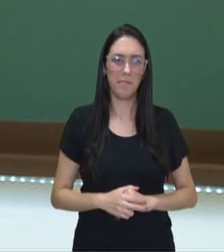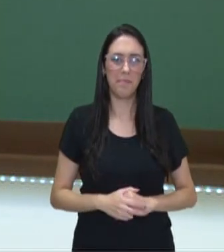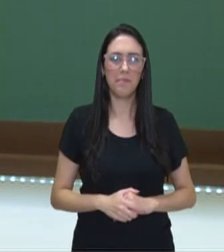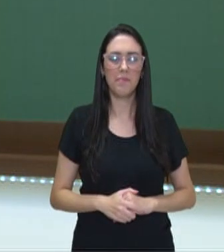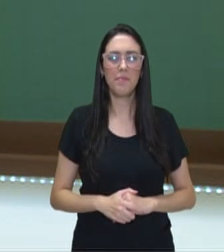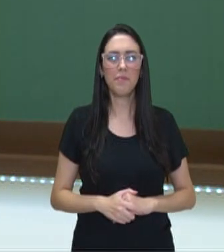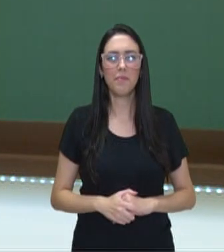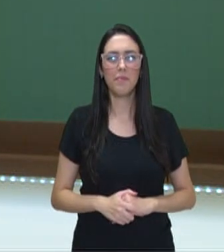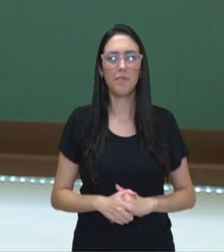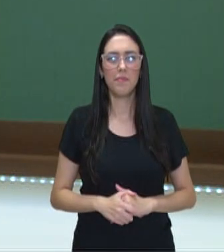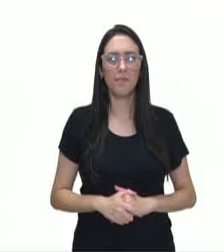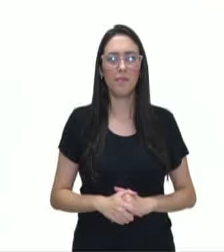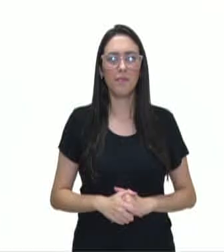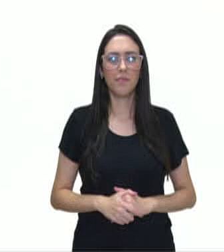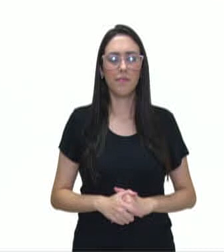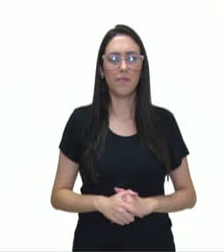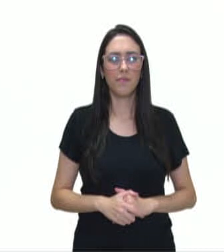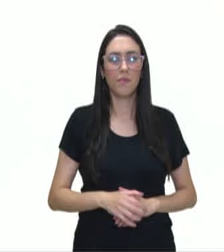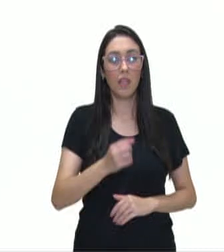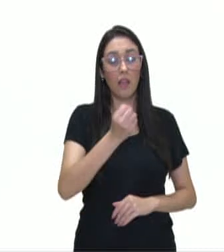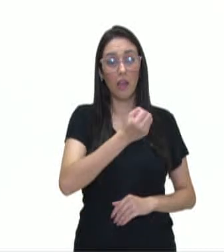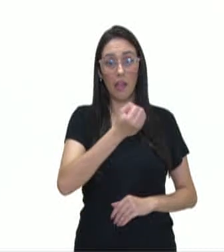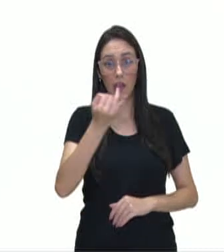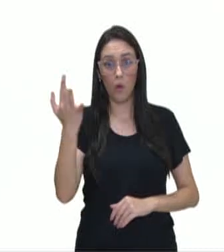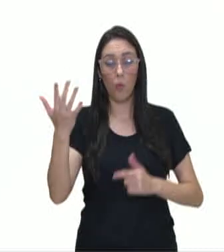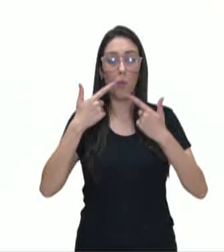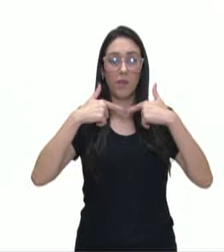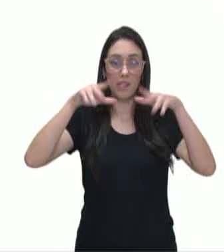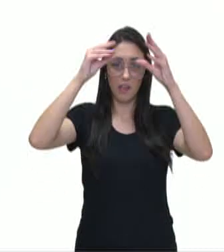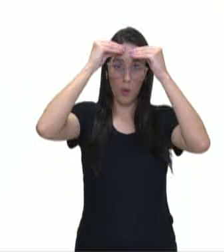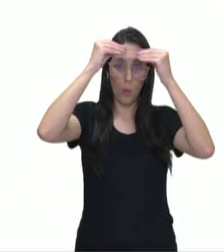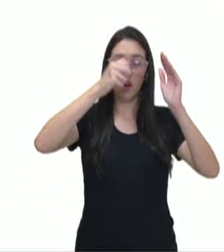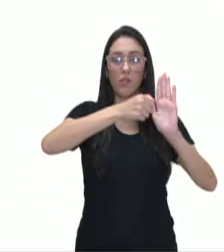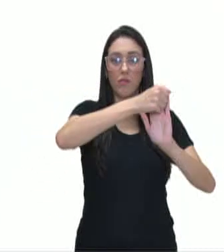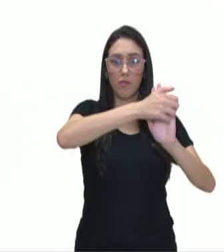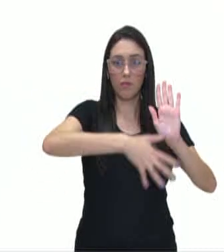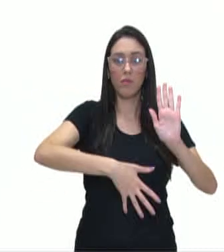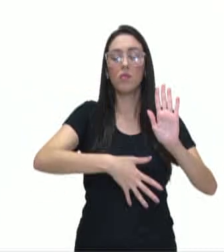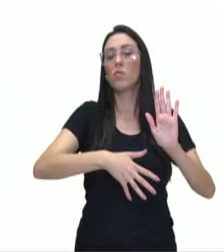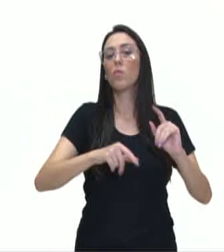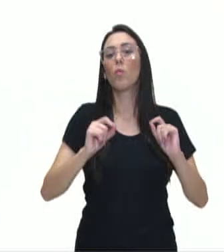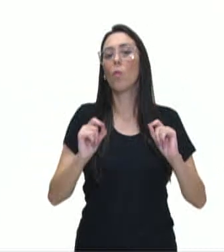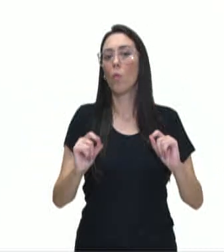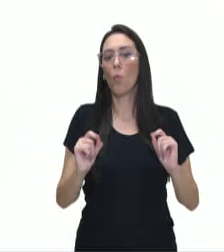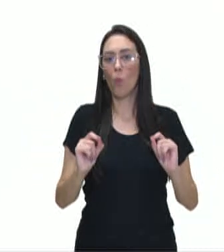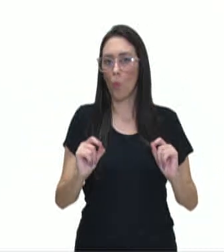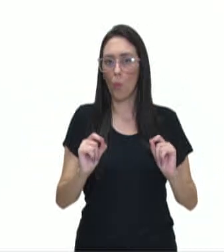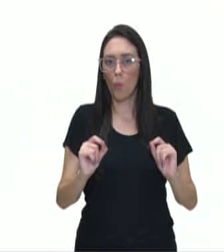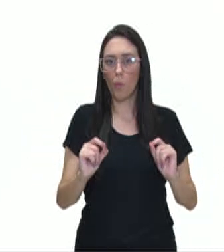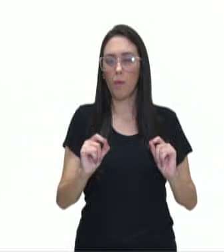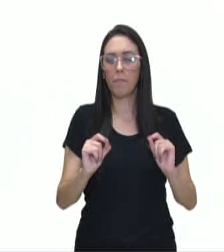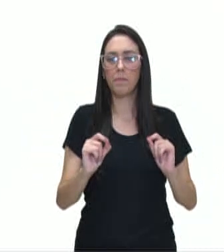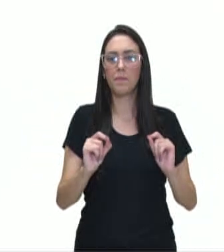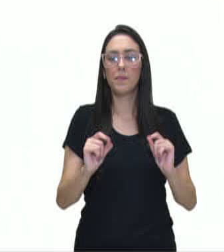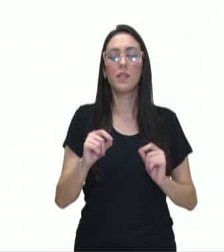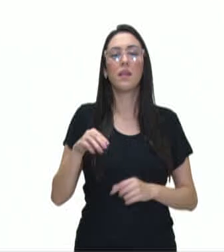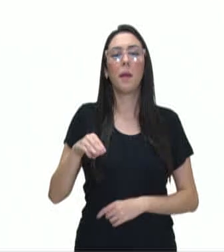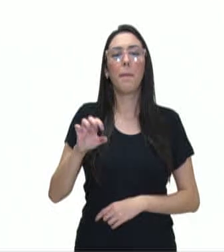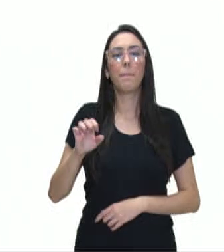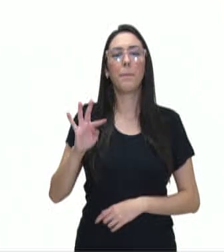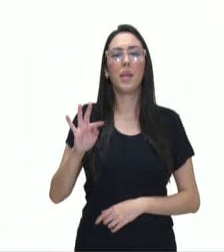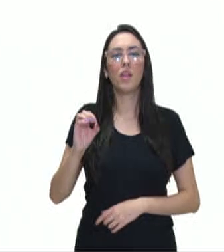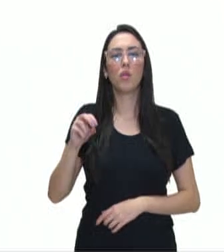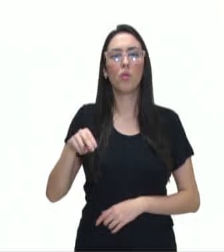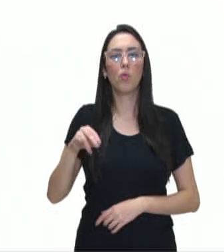expressões. Algumas figuras de linguagem que veremos nesse vídeo são, por exemplo, a metonímia,